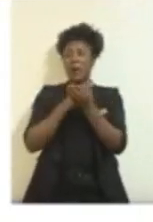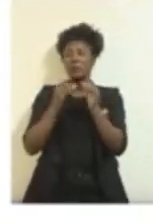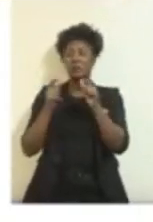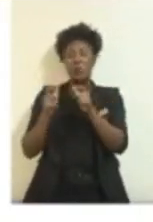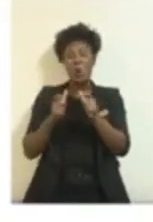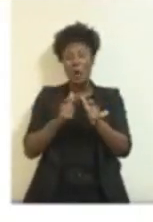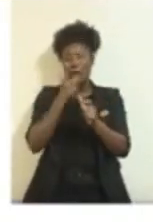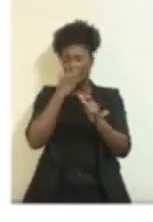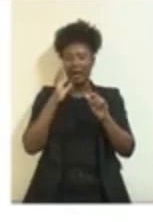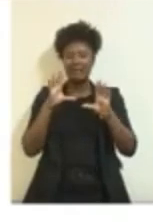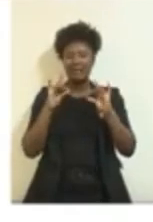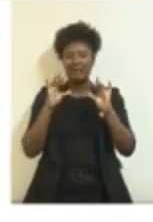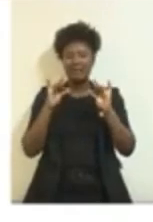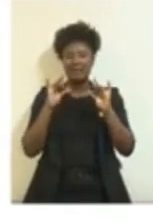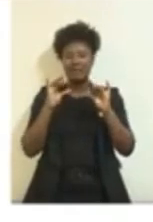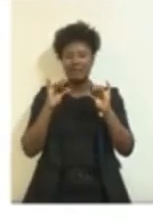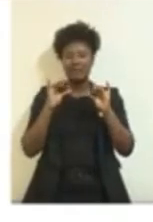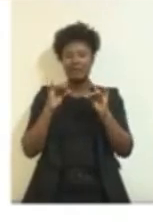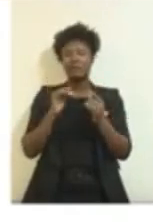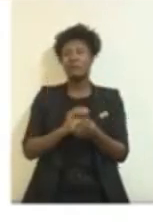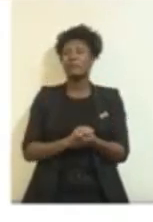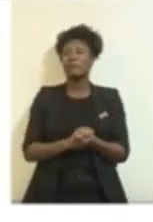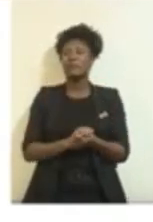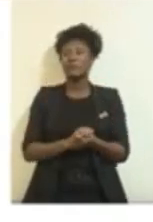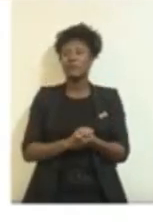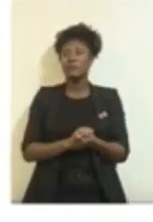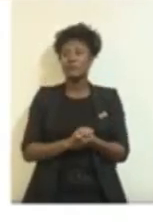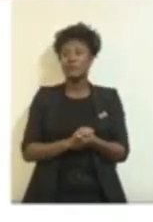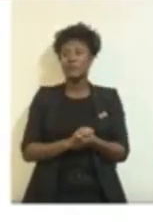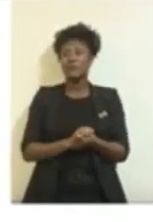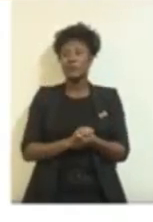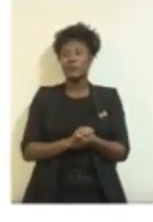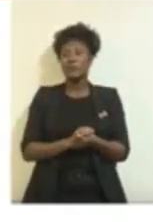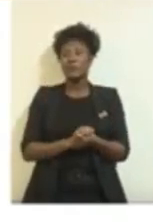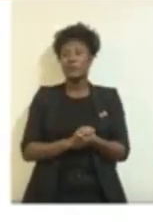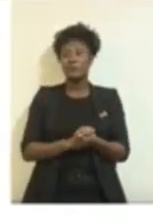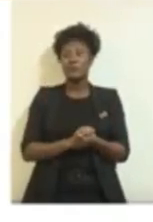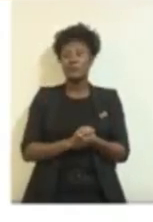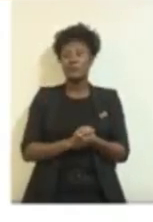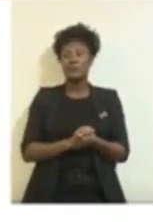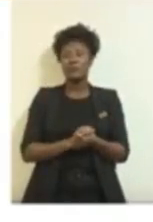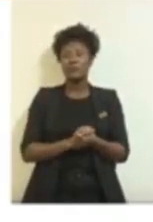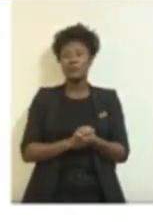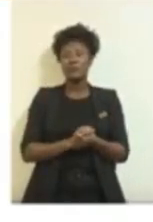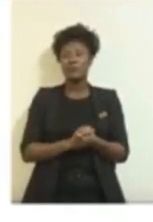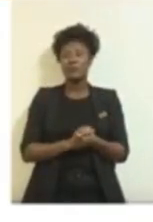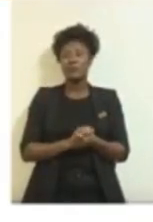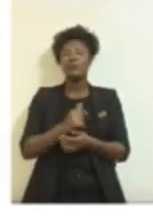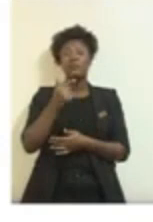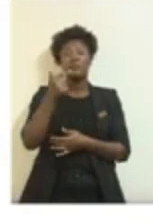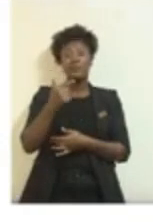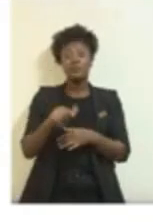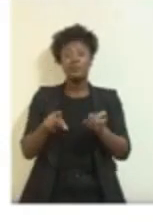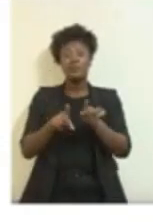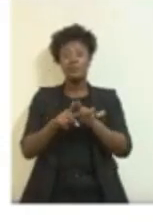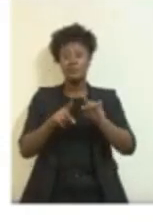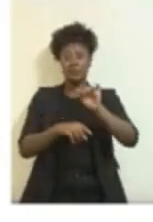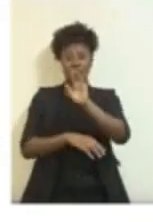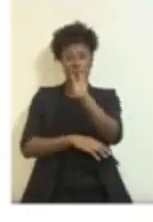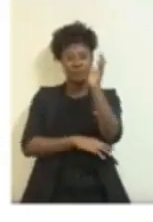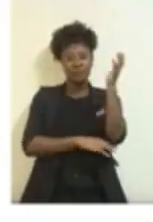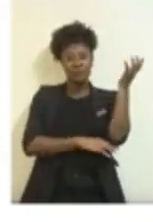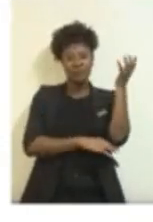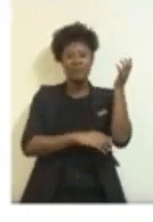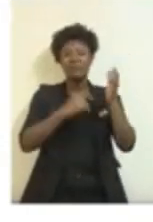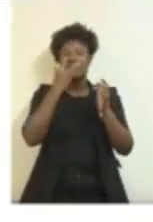O Parque Nacional Lagoa do Peixe. O espinilho, que é um aspecto já um pouco savanoide, na